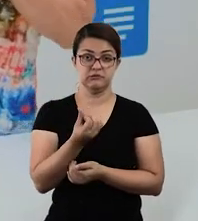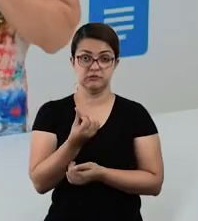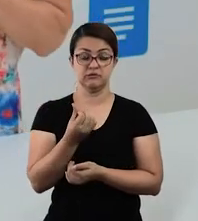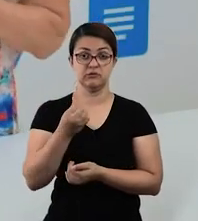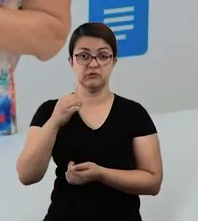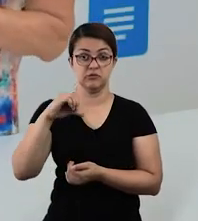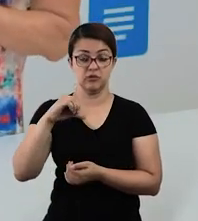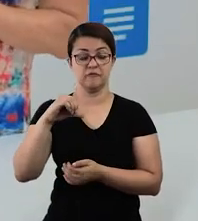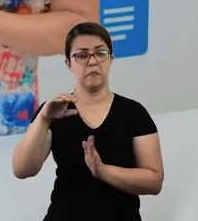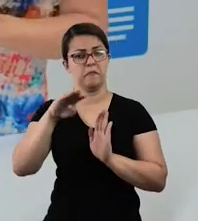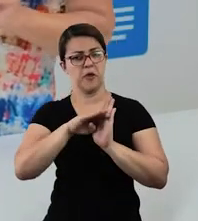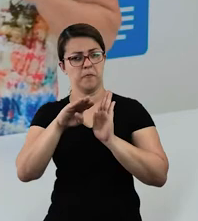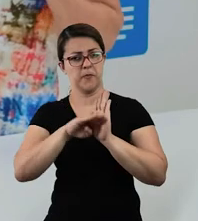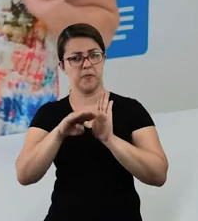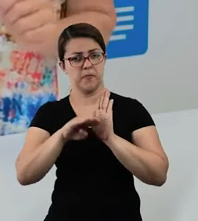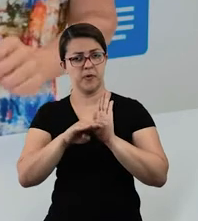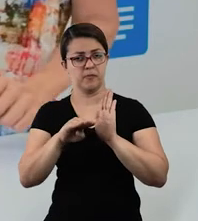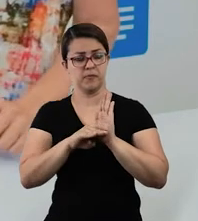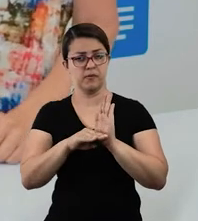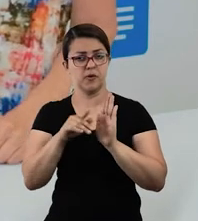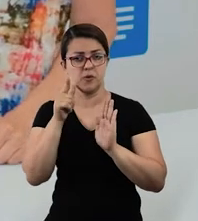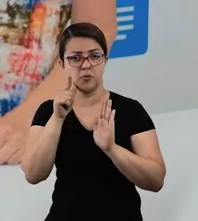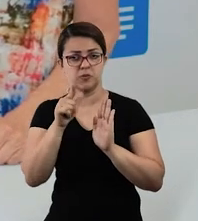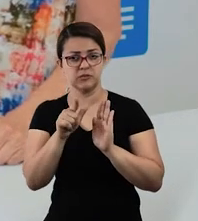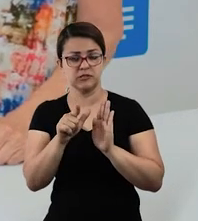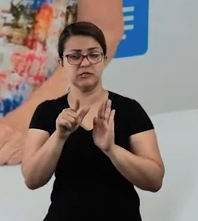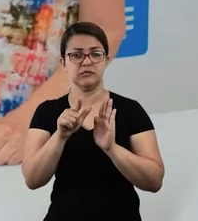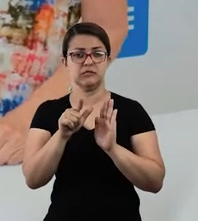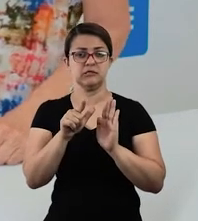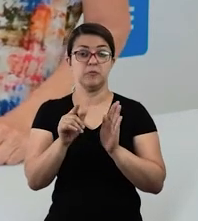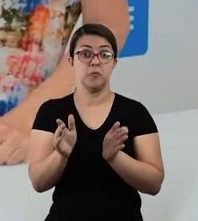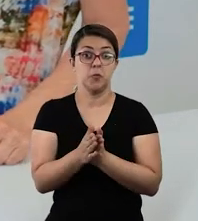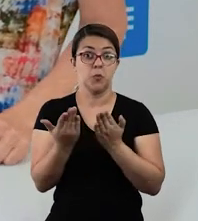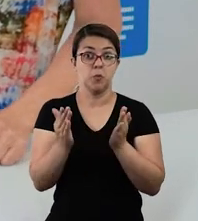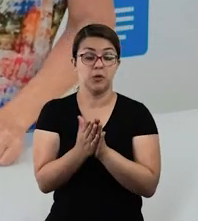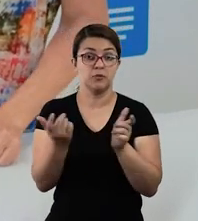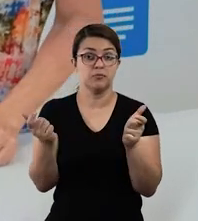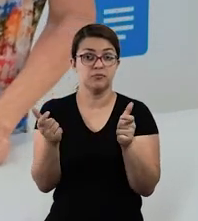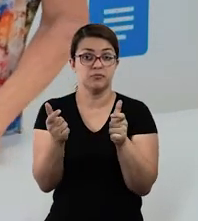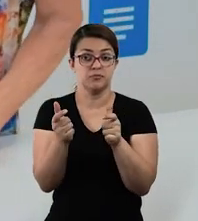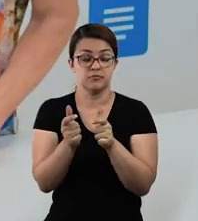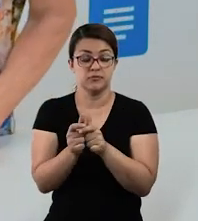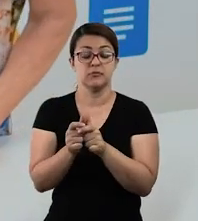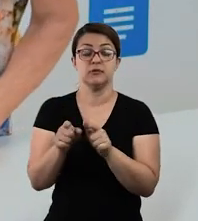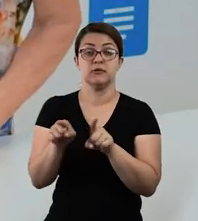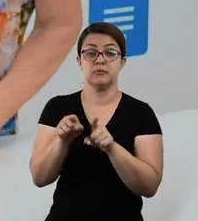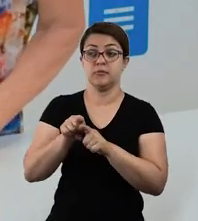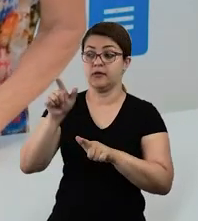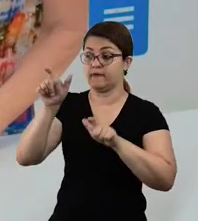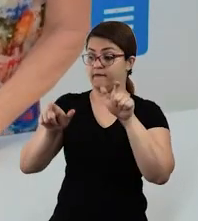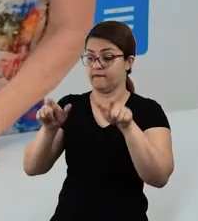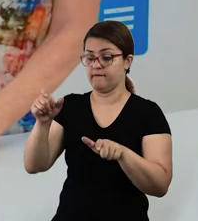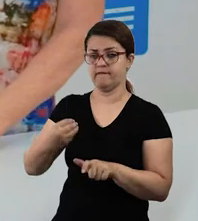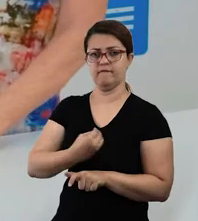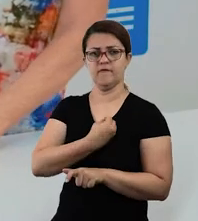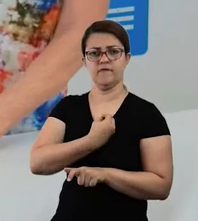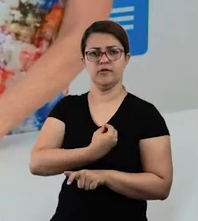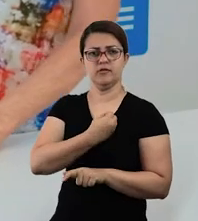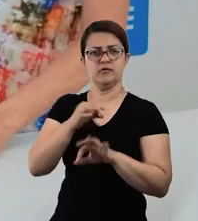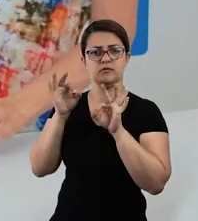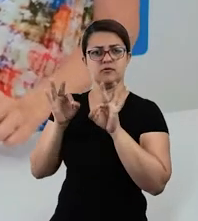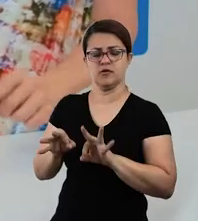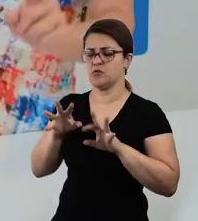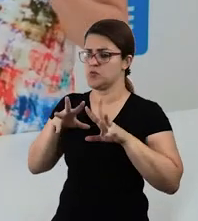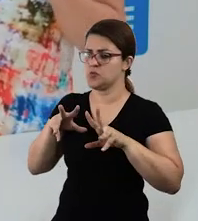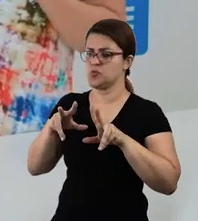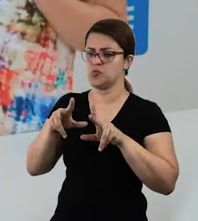169 metas para erradicar a pobreza e promover a vida digna para todos, dentro